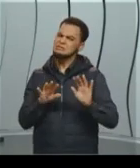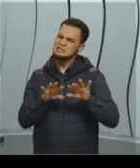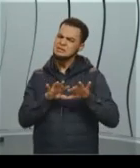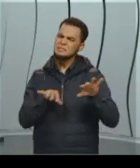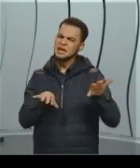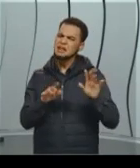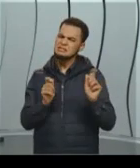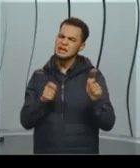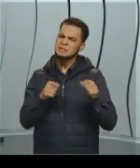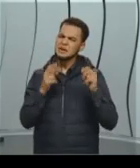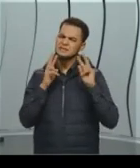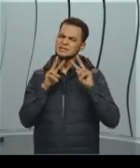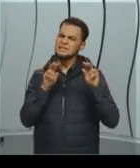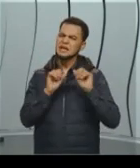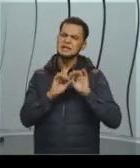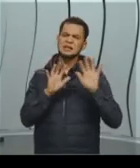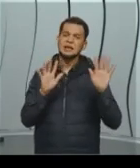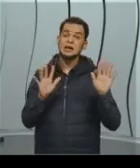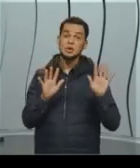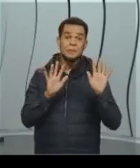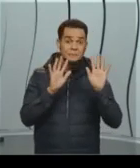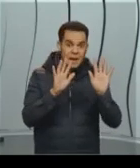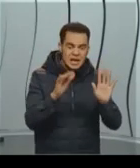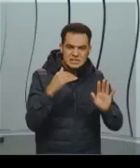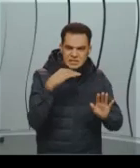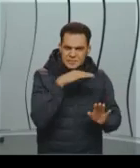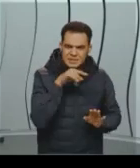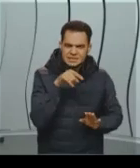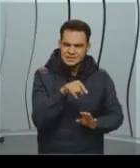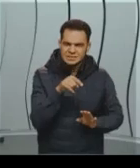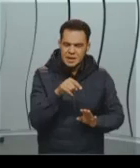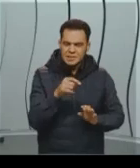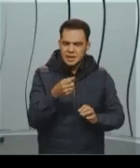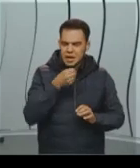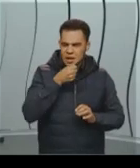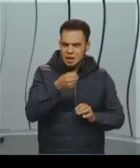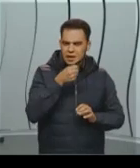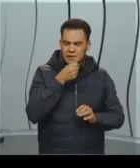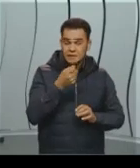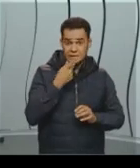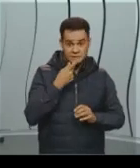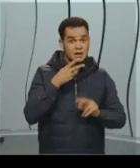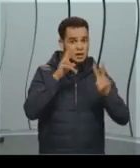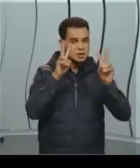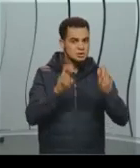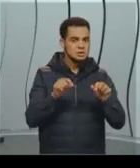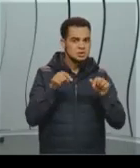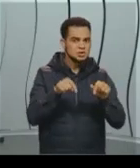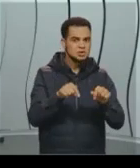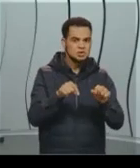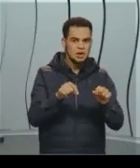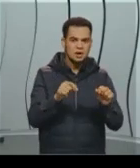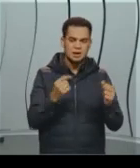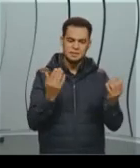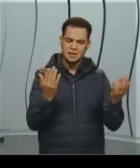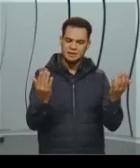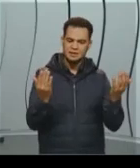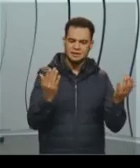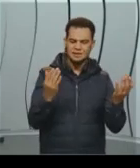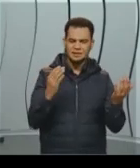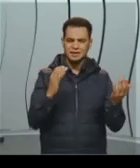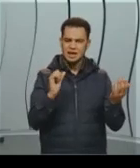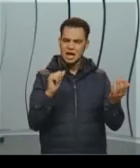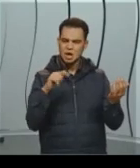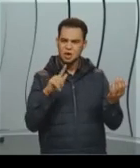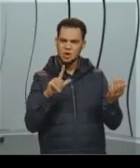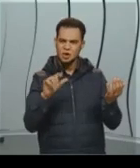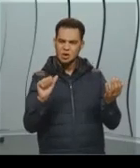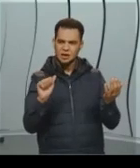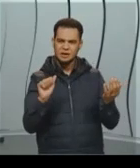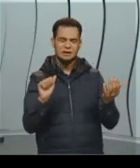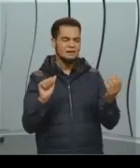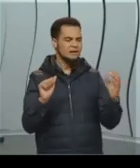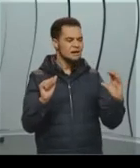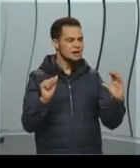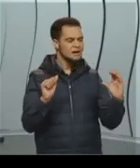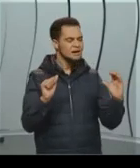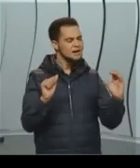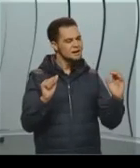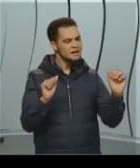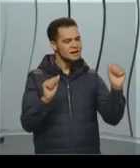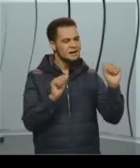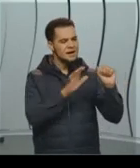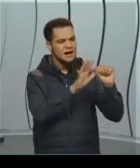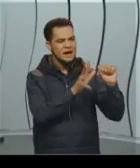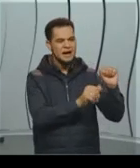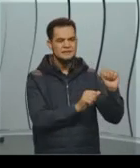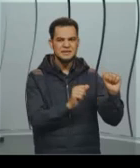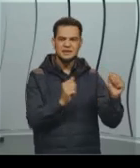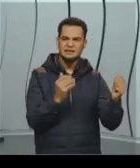consegue compreender muito bem ao analisar, né, as reportagens, os discursos em torno desse atentado, porque é o medo de que a coisa fosse